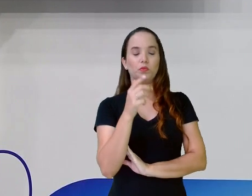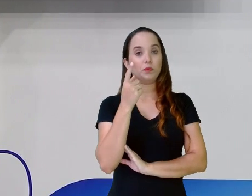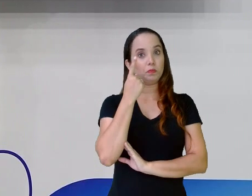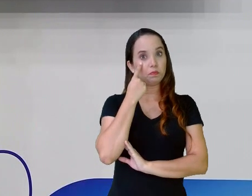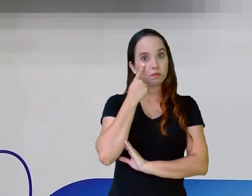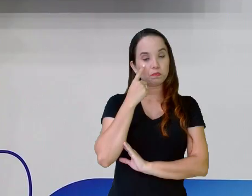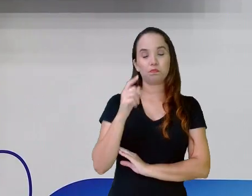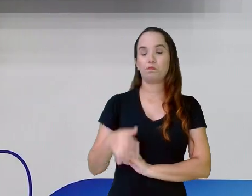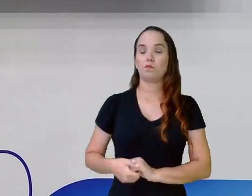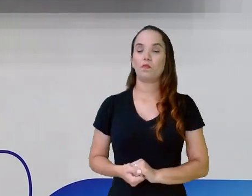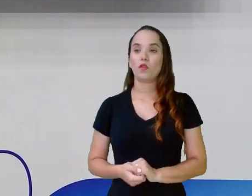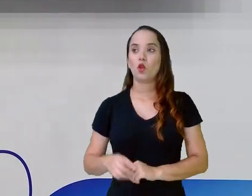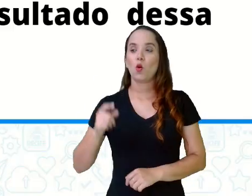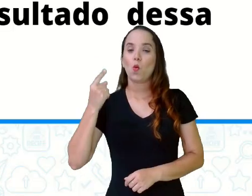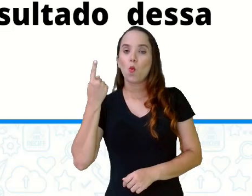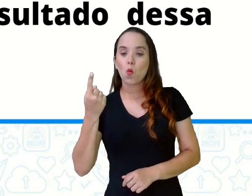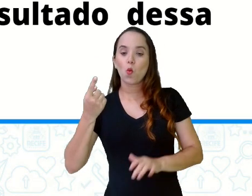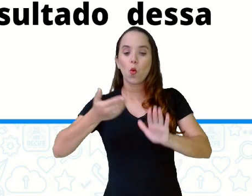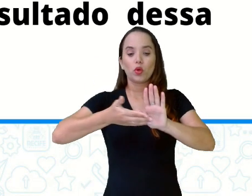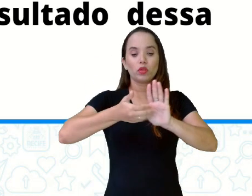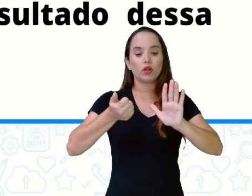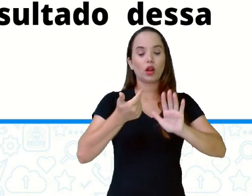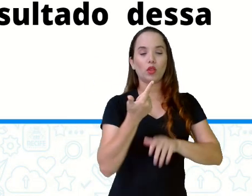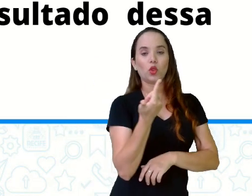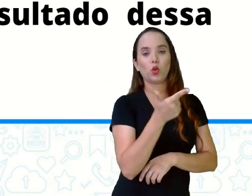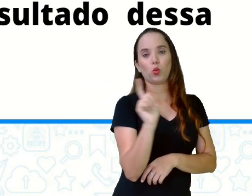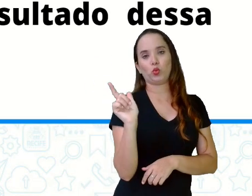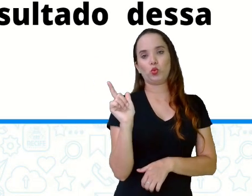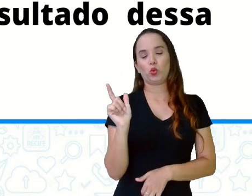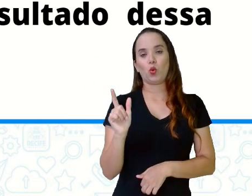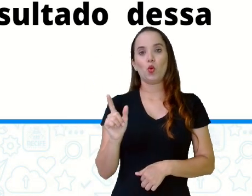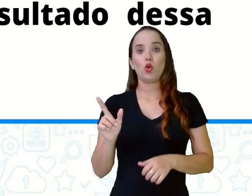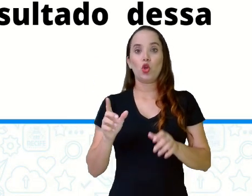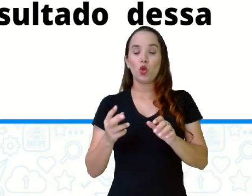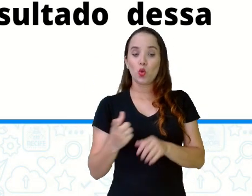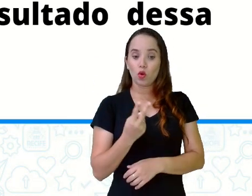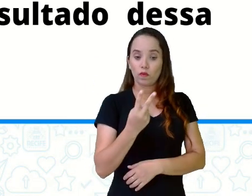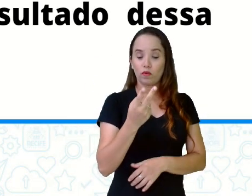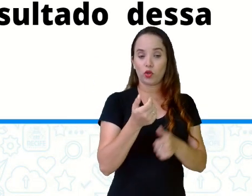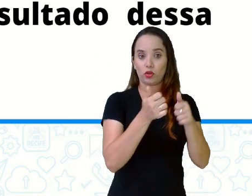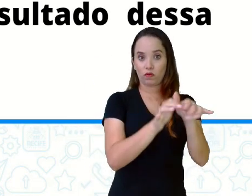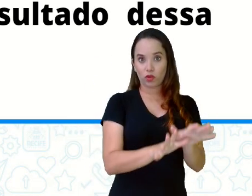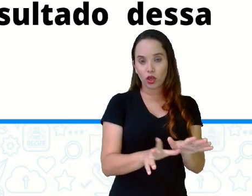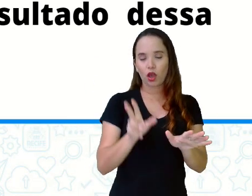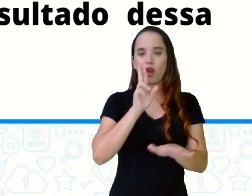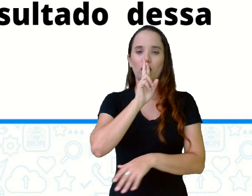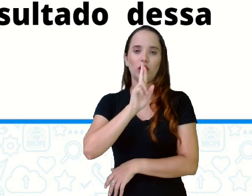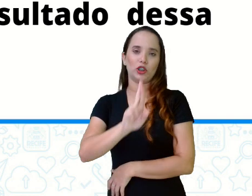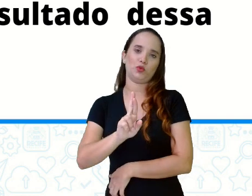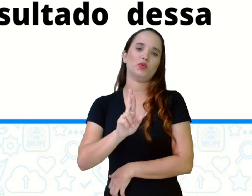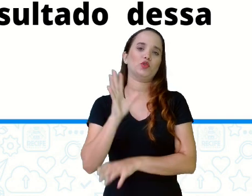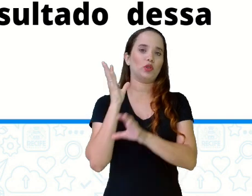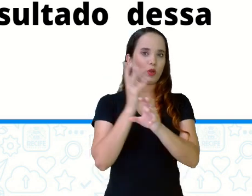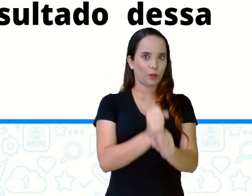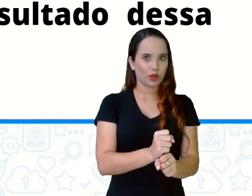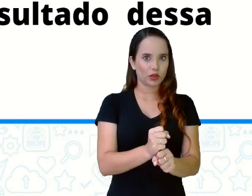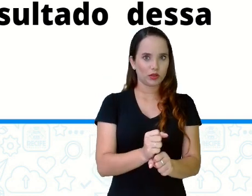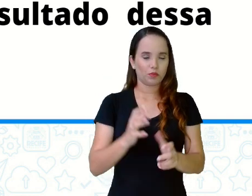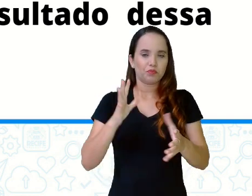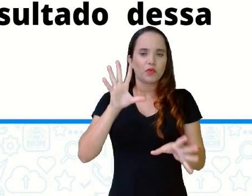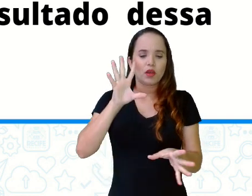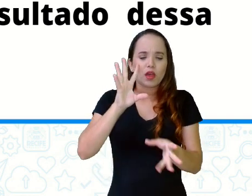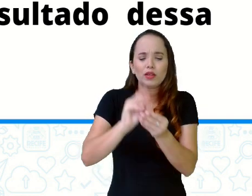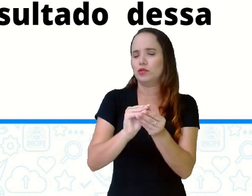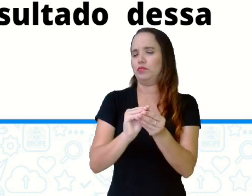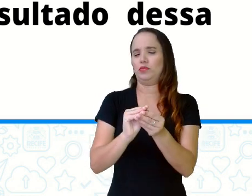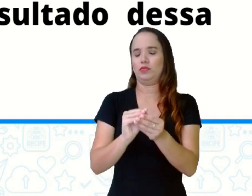é retirada de outra e o valor restante é o resultado dessa operação. Resumindo, quando